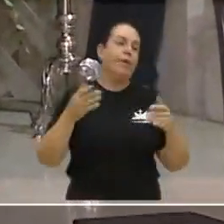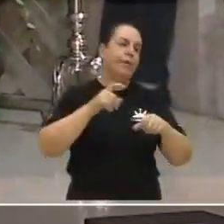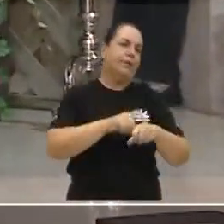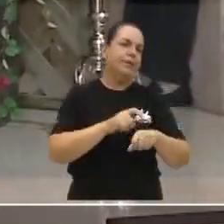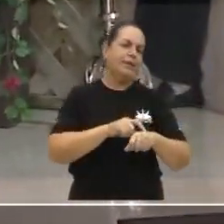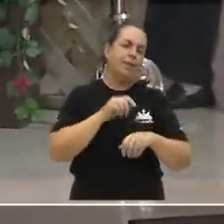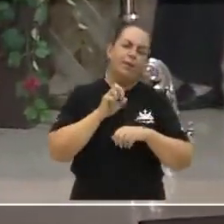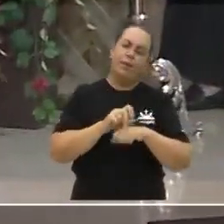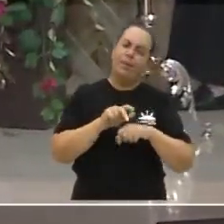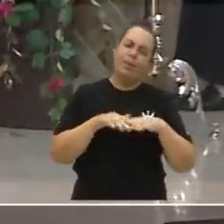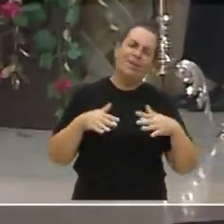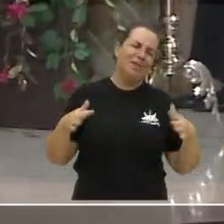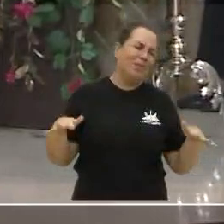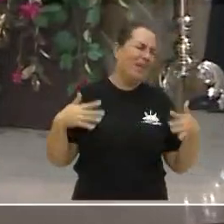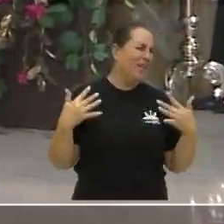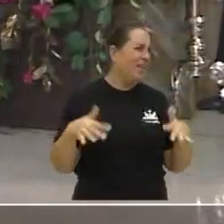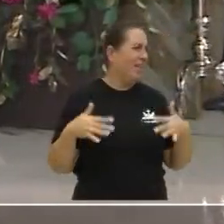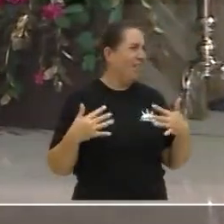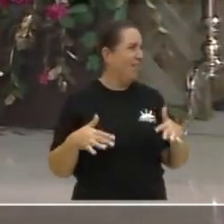irmãos,